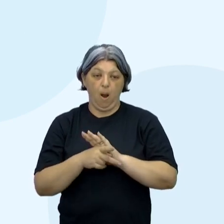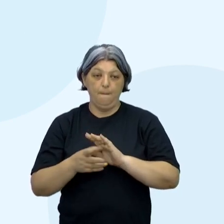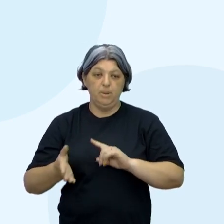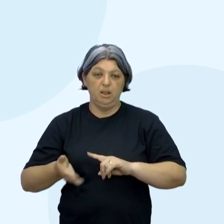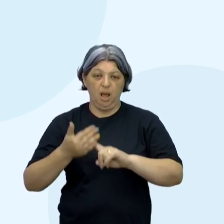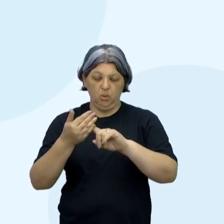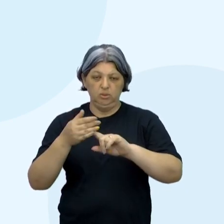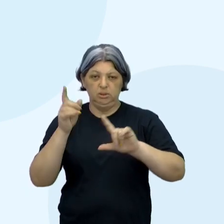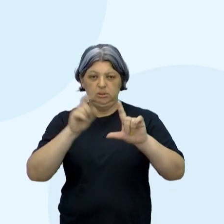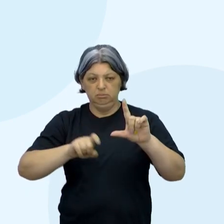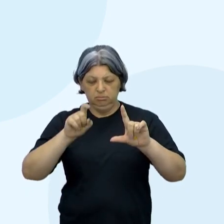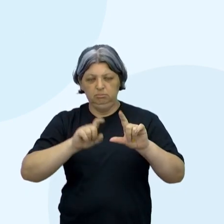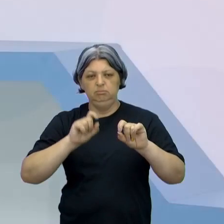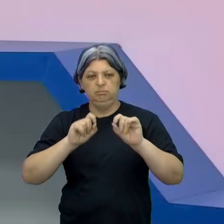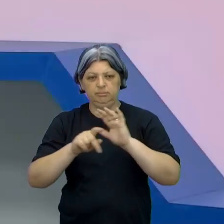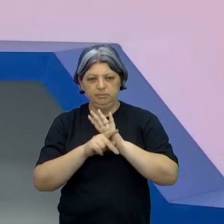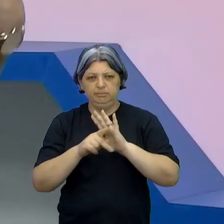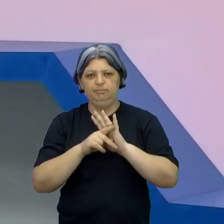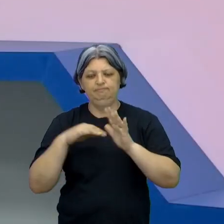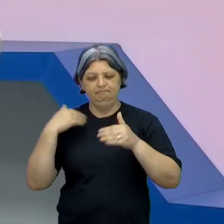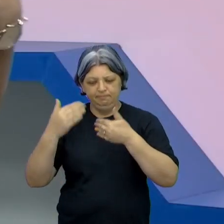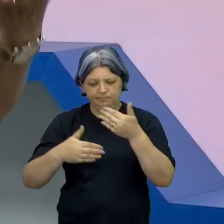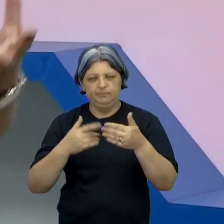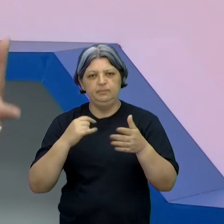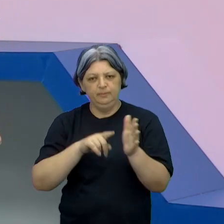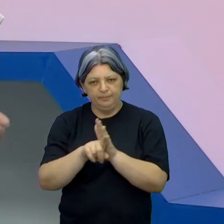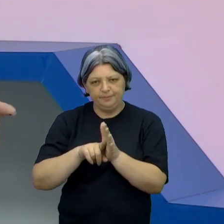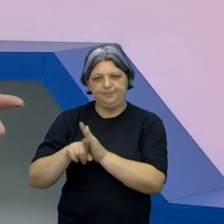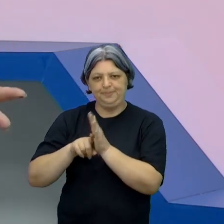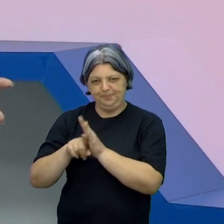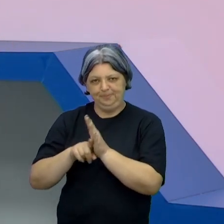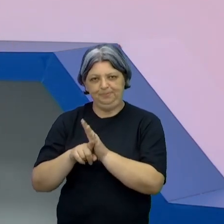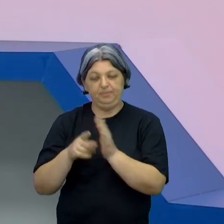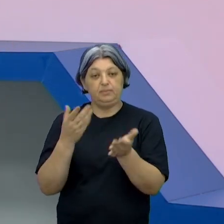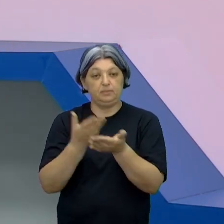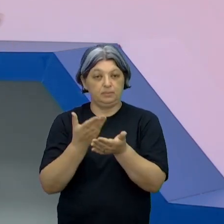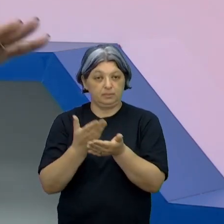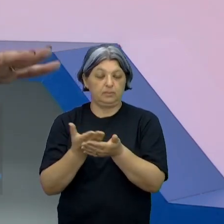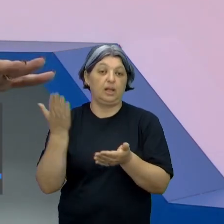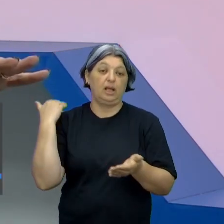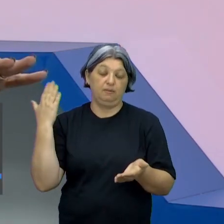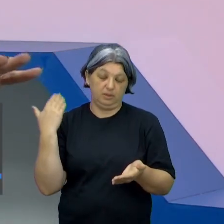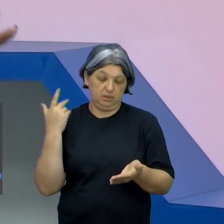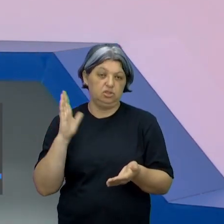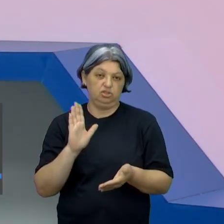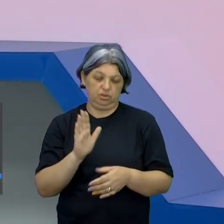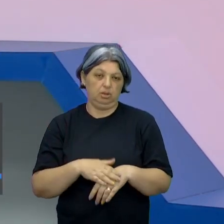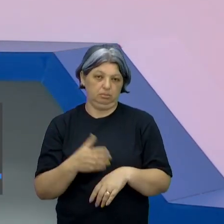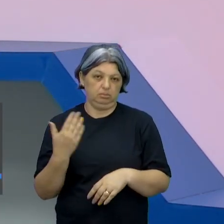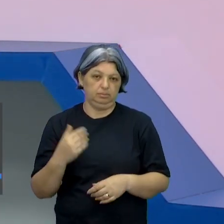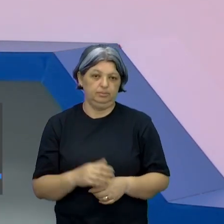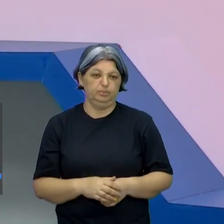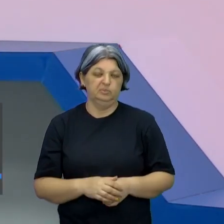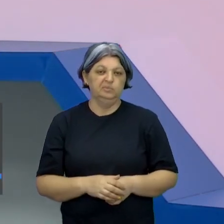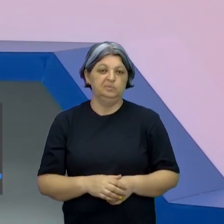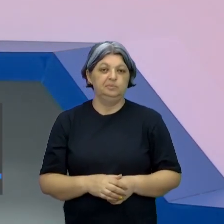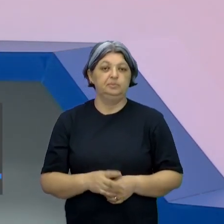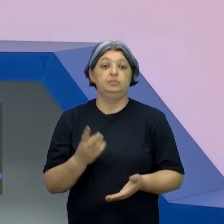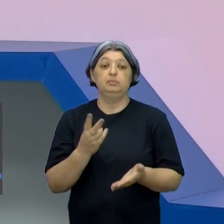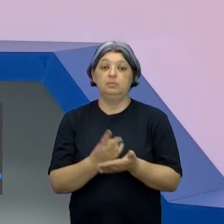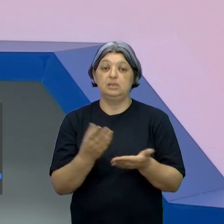de selecionar, processar, vem tudo de uma pesquisa que eles já fizeram anteriormente, que a gente não pode descartar, mesmo que agora o